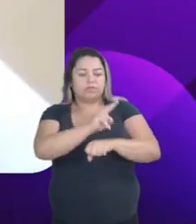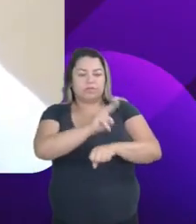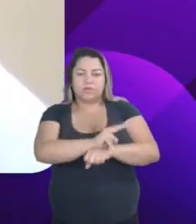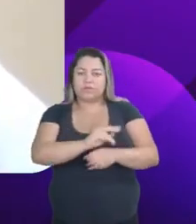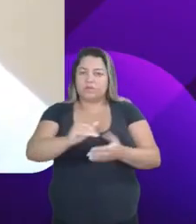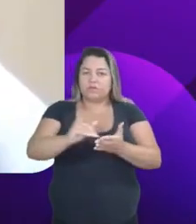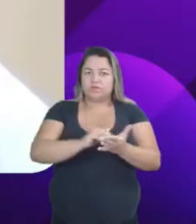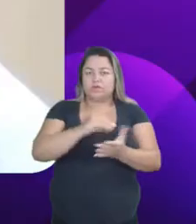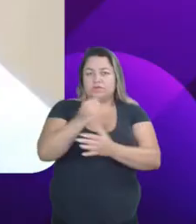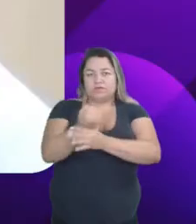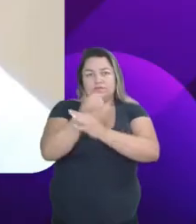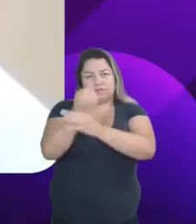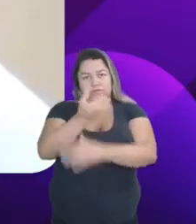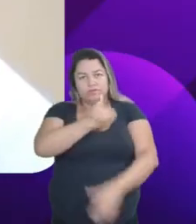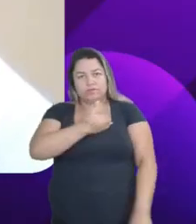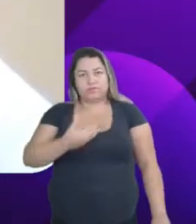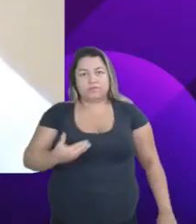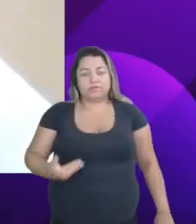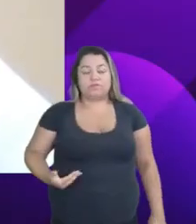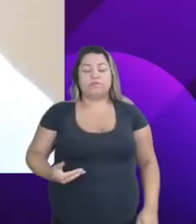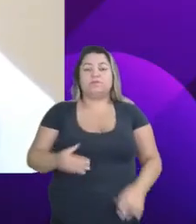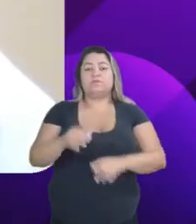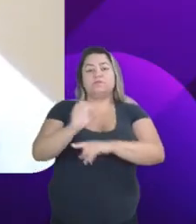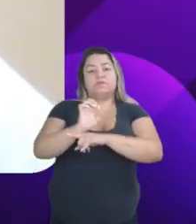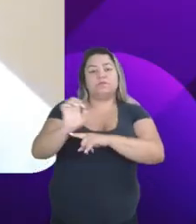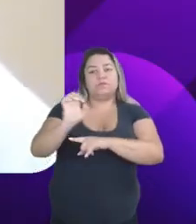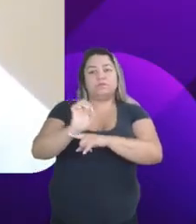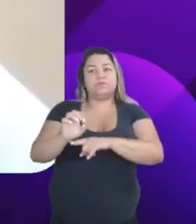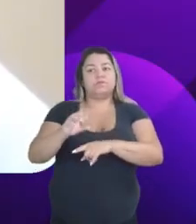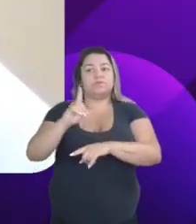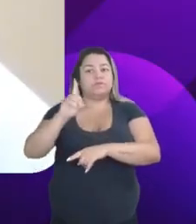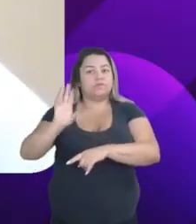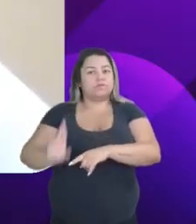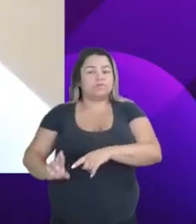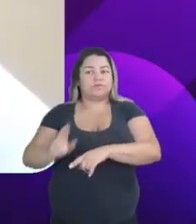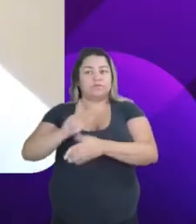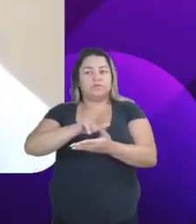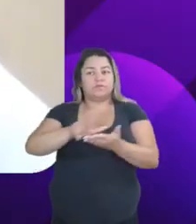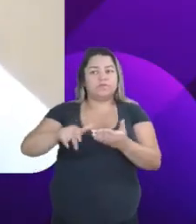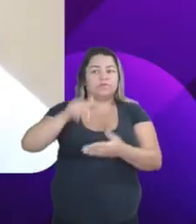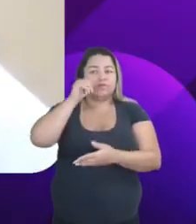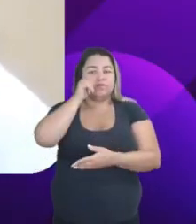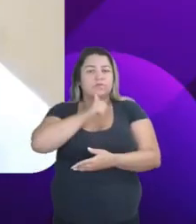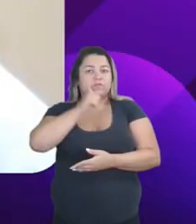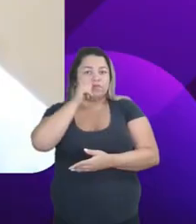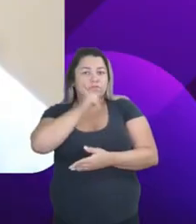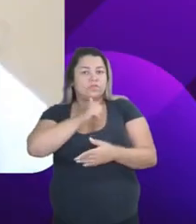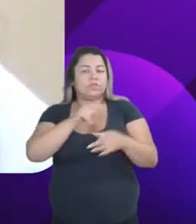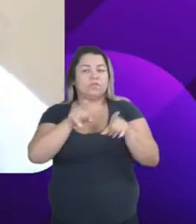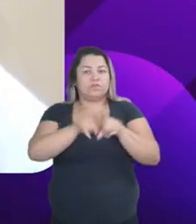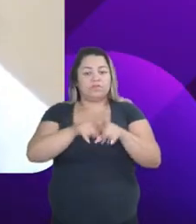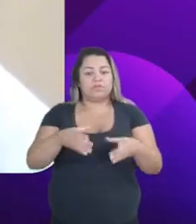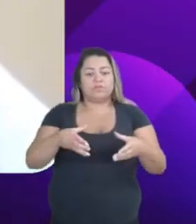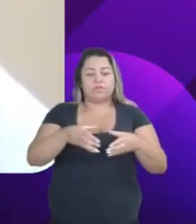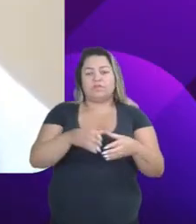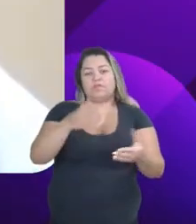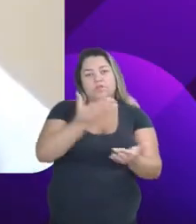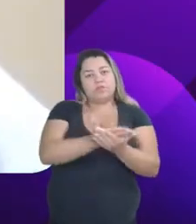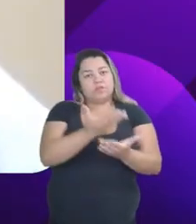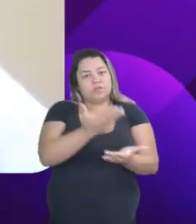Secretaria de Segurança Pública do Estado da Bahia, sou doutoranda em Gênero, Mulheres e Feminismo pelo Núcleo de